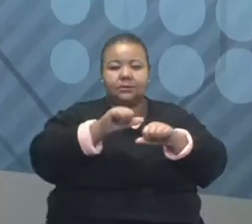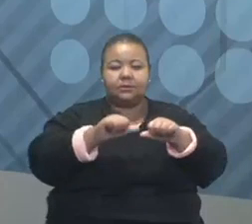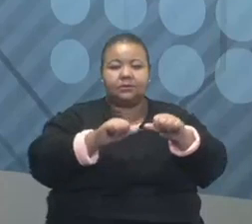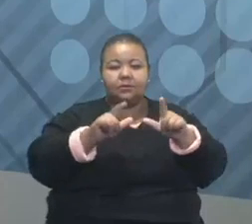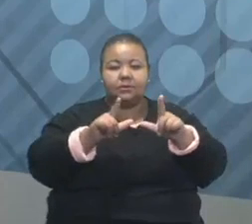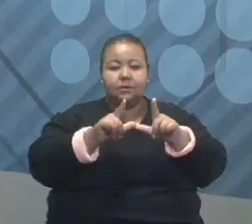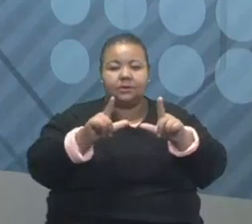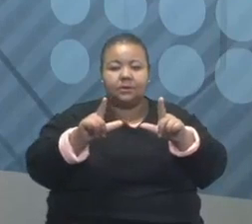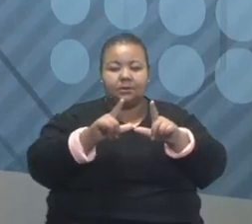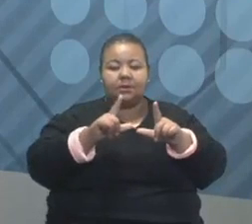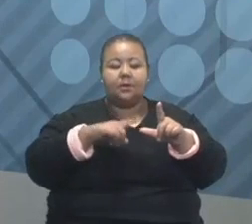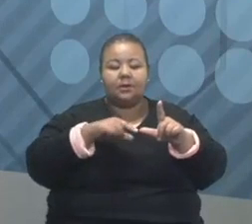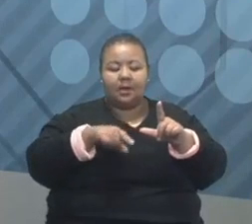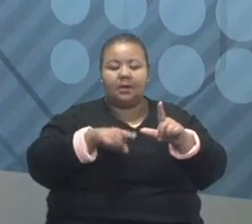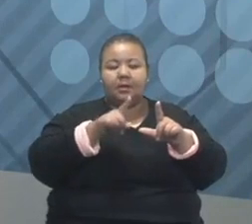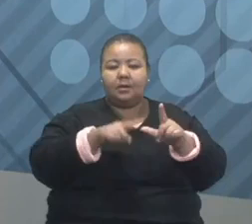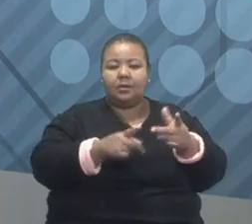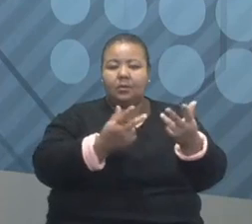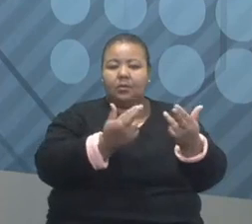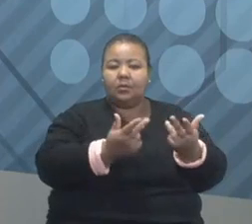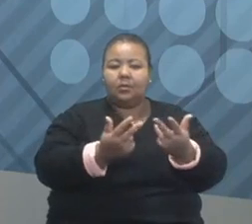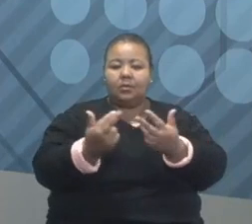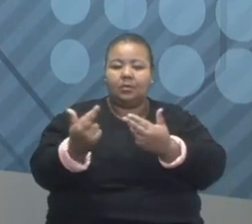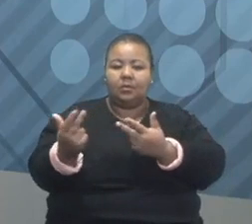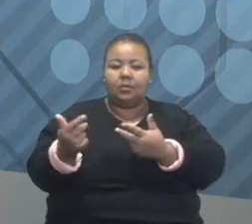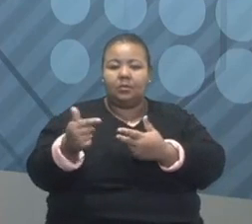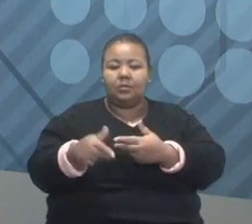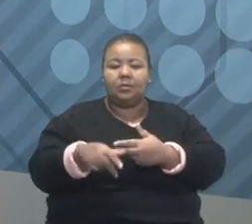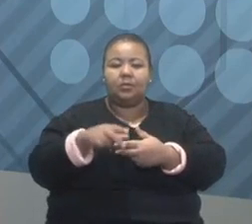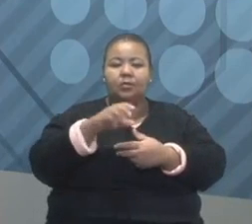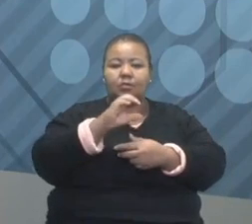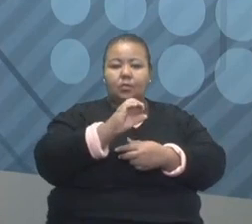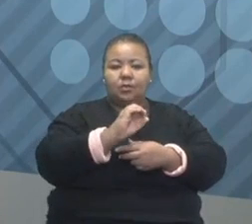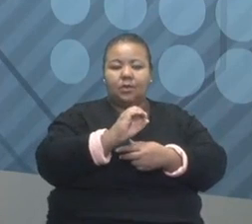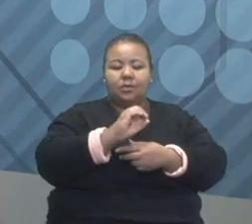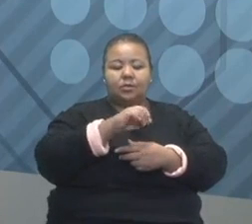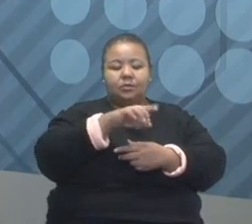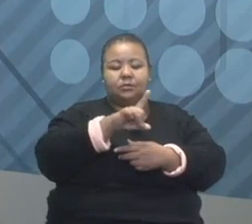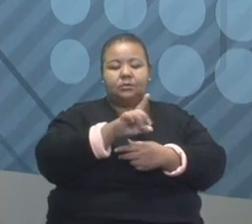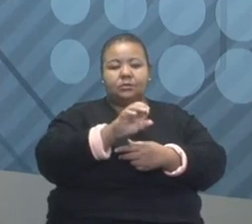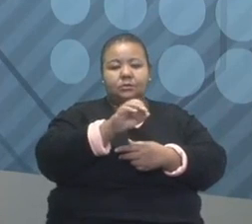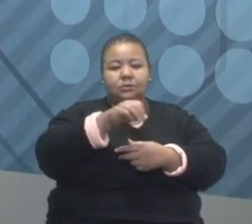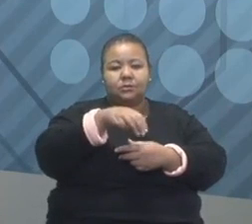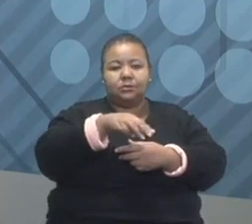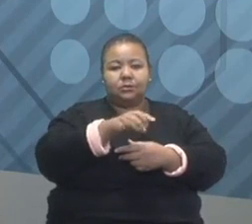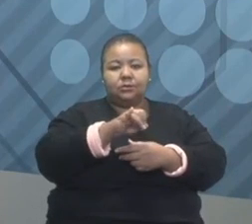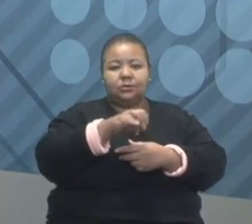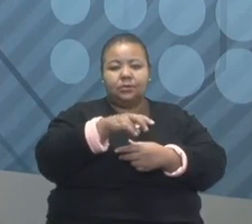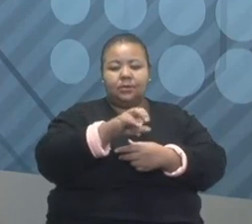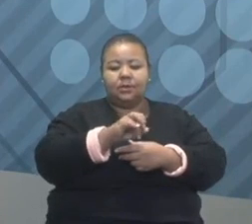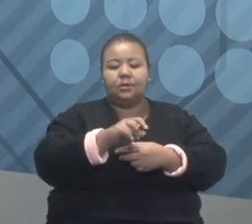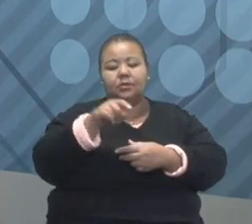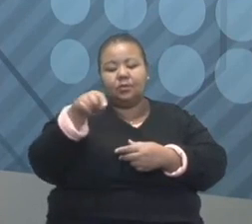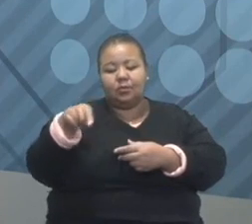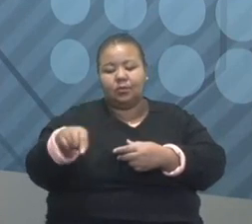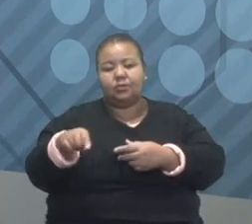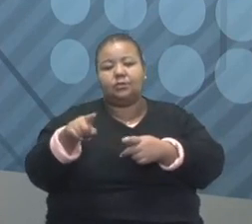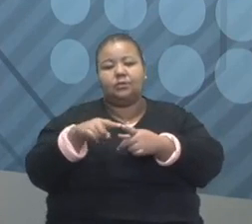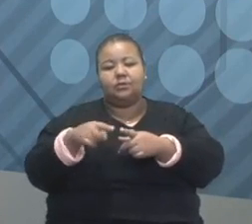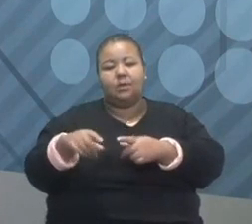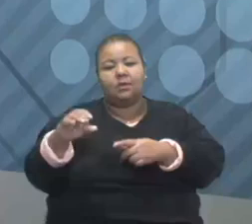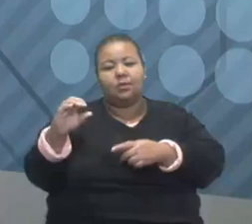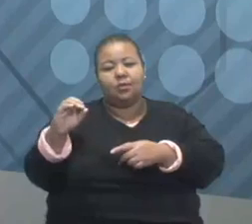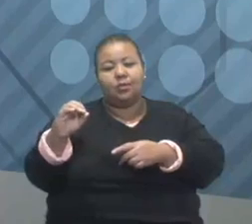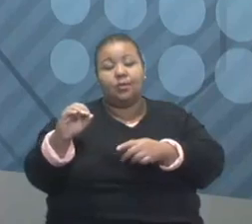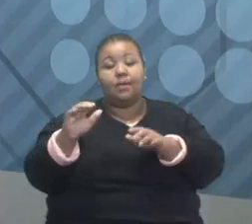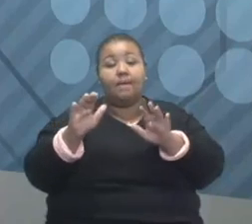condição. Toda transformação linear, o vetor nulo do nosso domínio vai levar ao vetor nulo do nosso contradomínio.